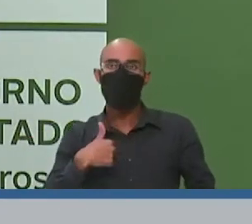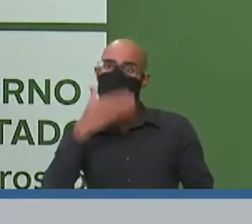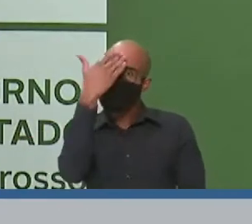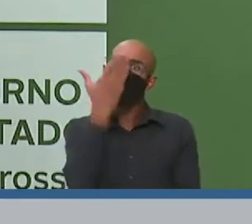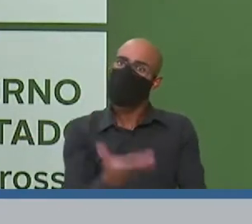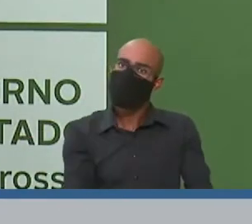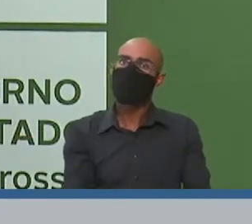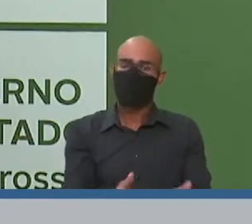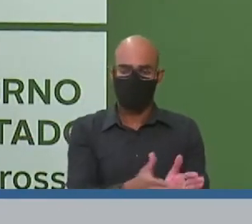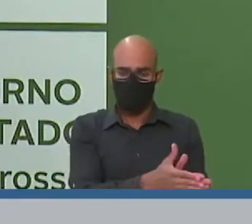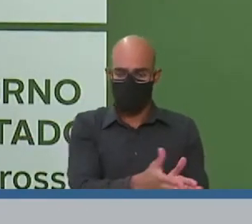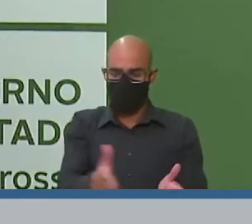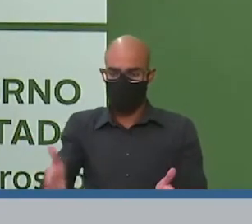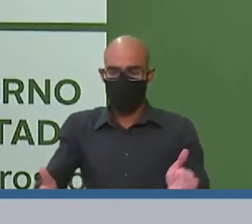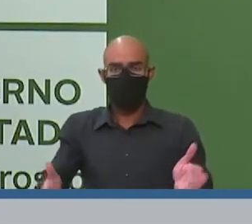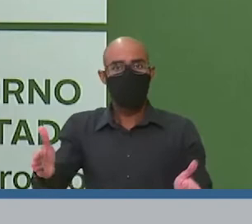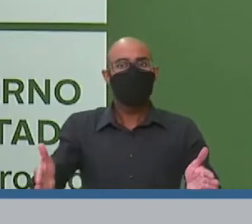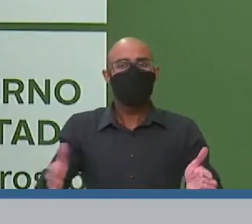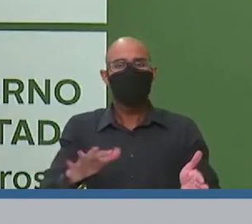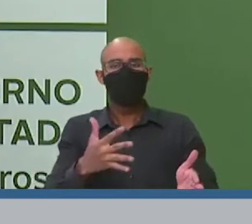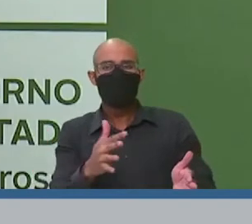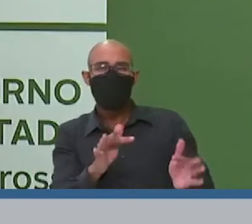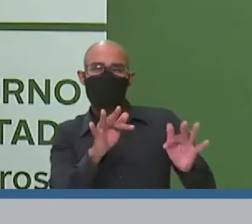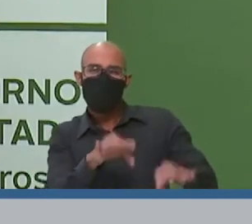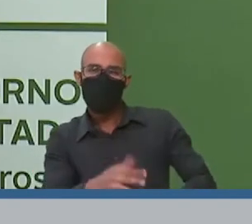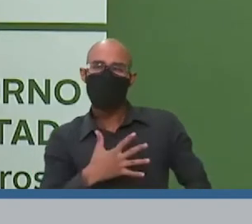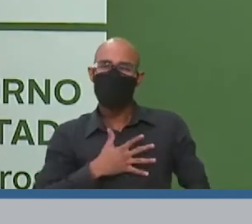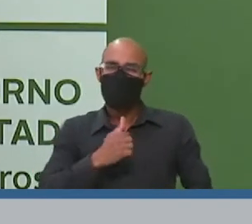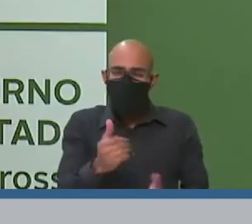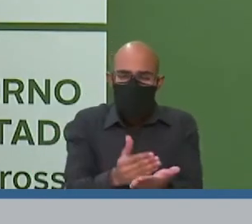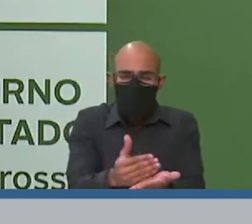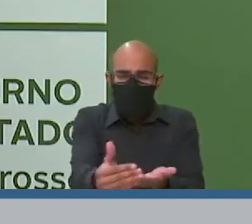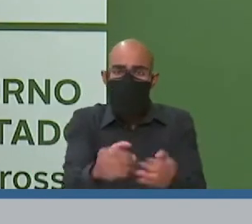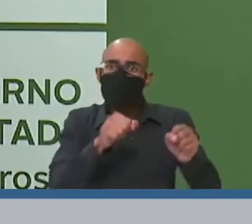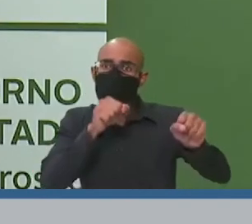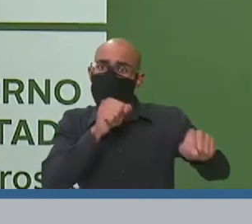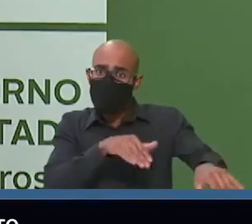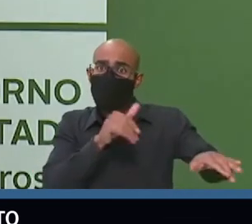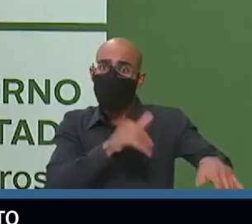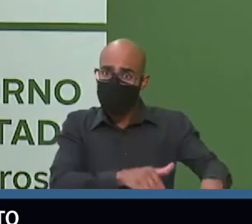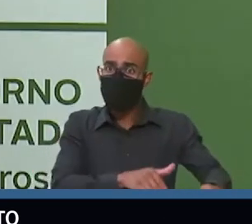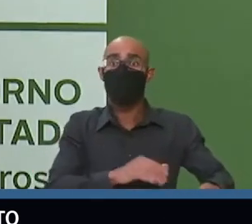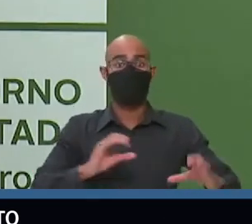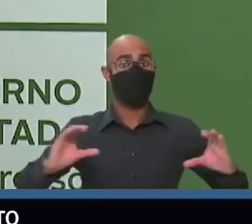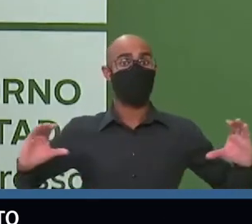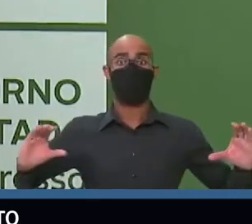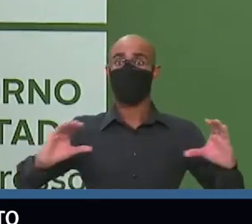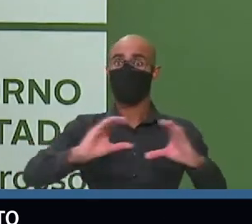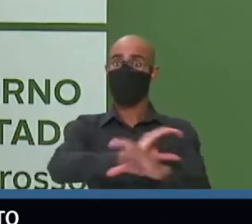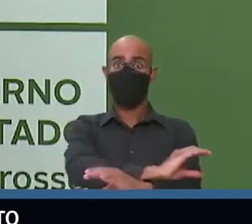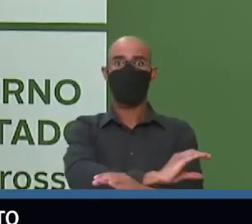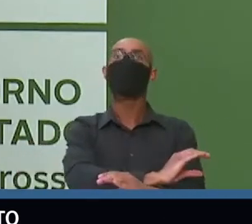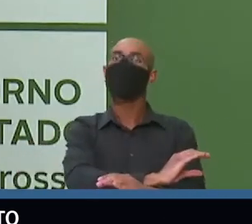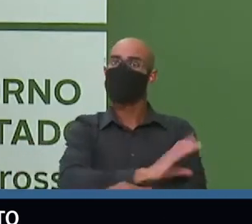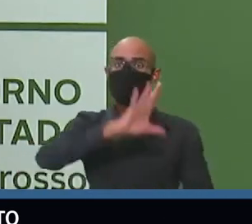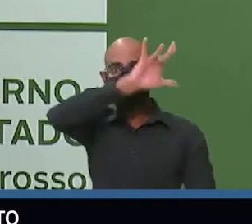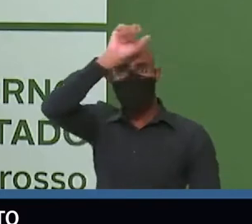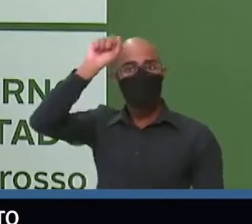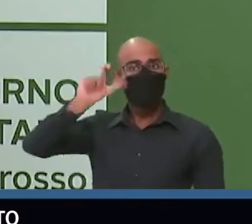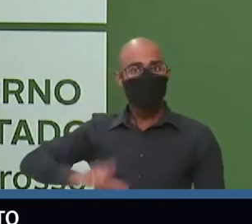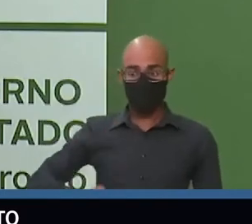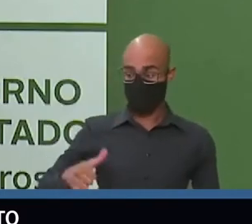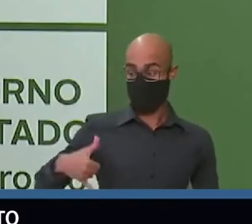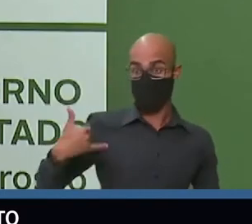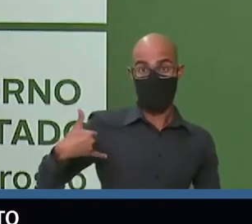essa fase, talvez até o finalzinho de agosto, início de setembro, nós podemos ter toda a população de